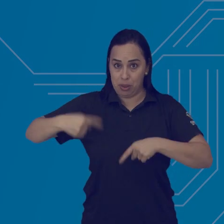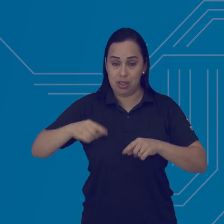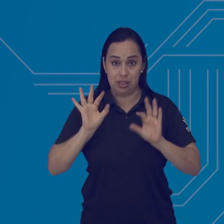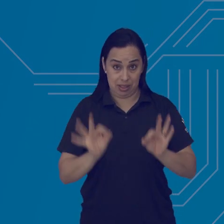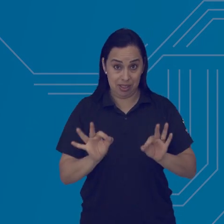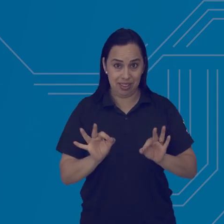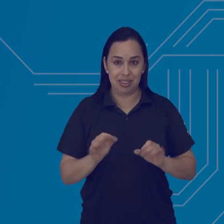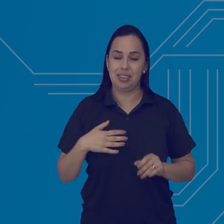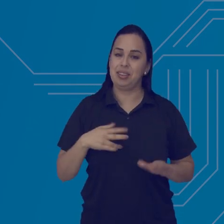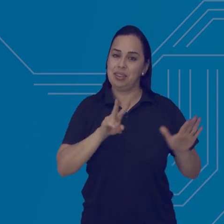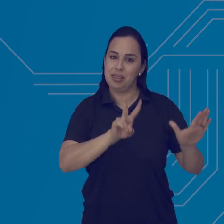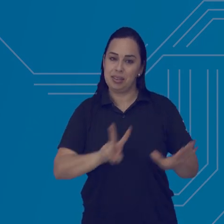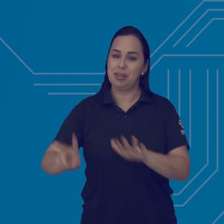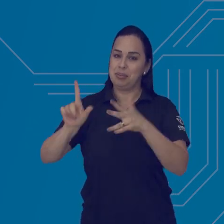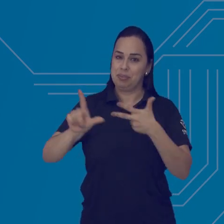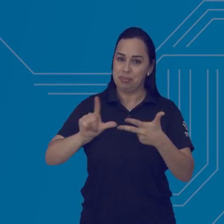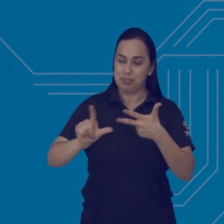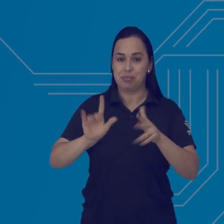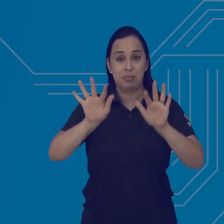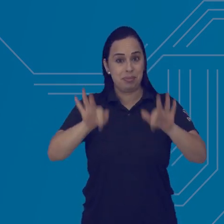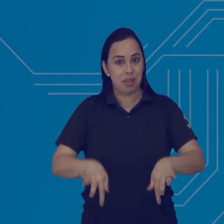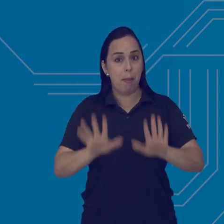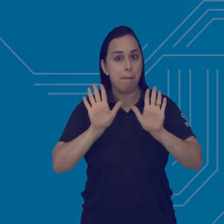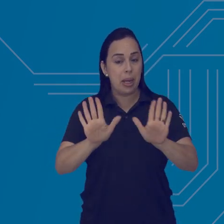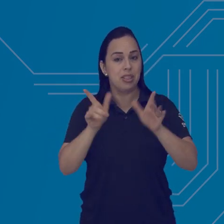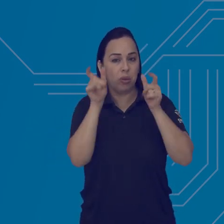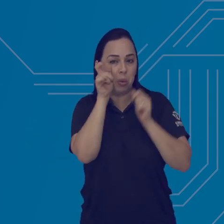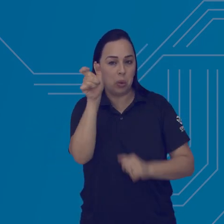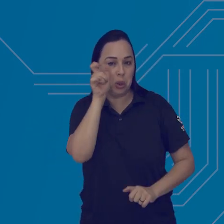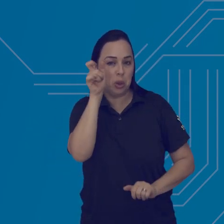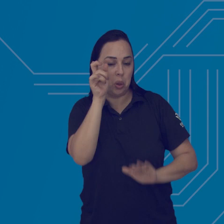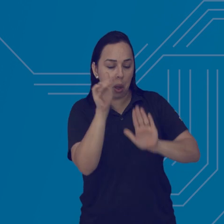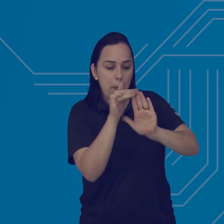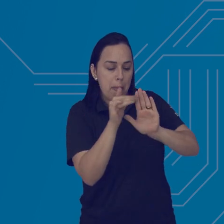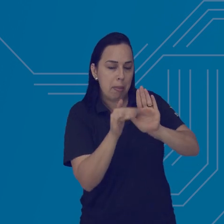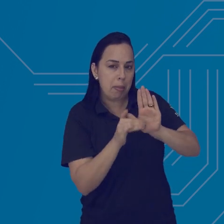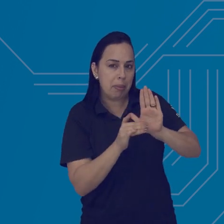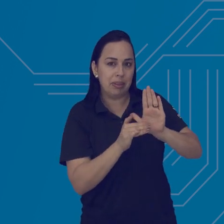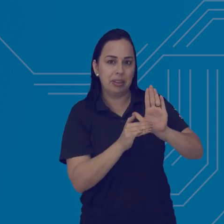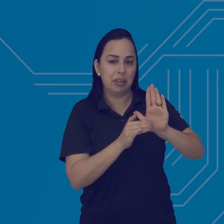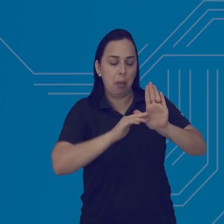Semana Legislativa fica por aqui, mas continue ligado na nossa programação, que é